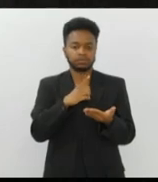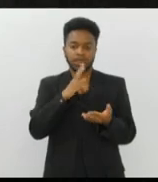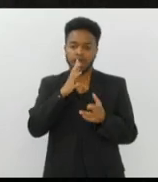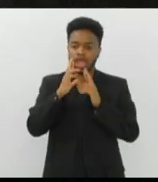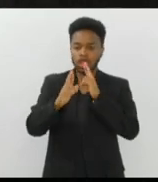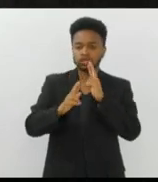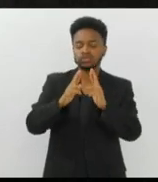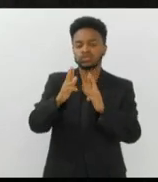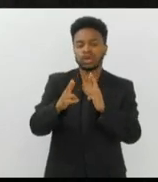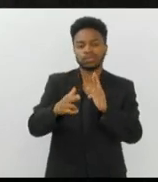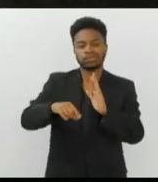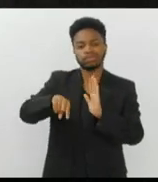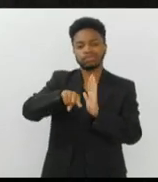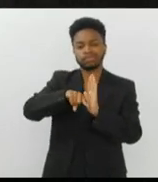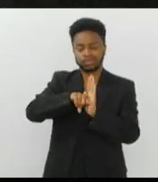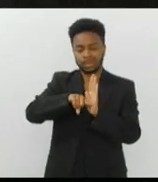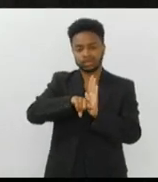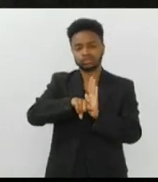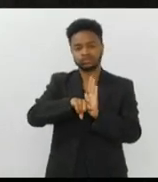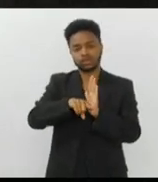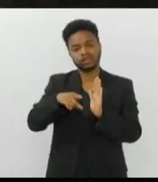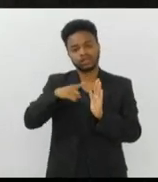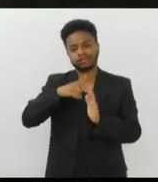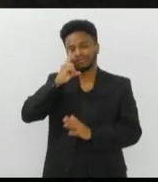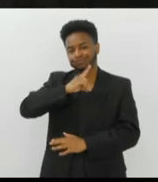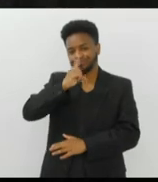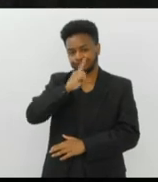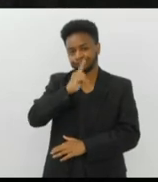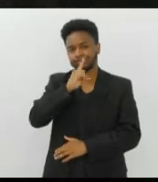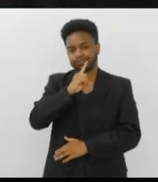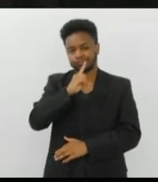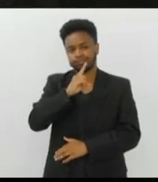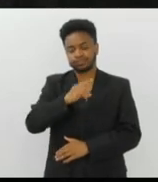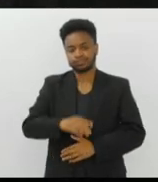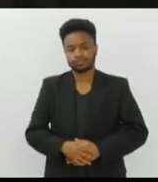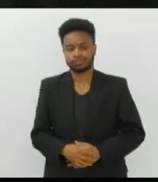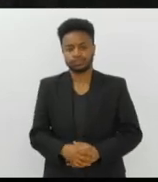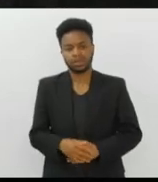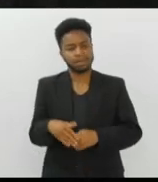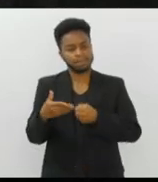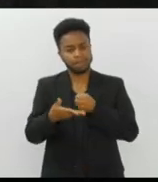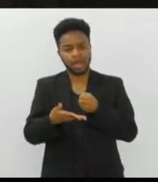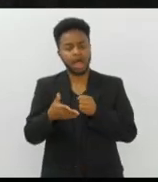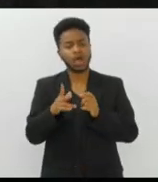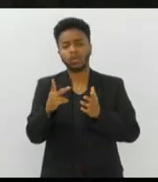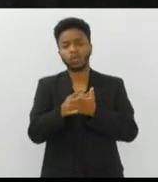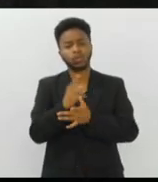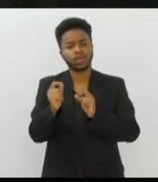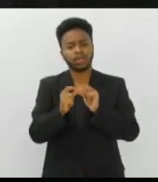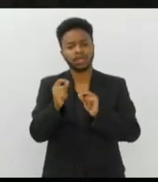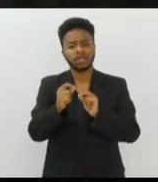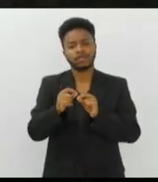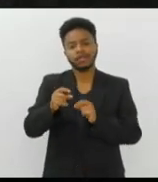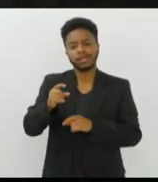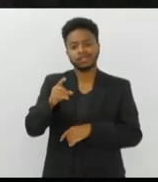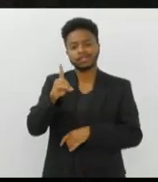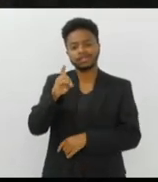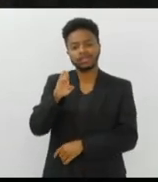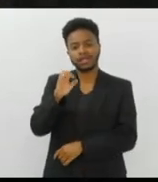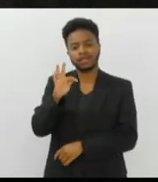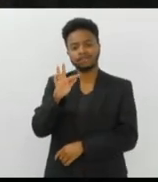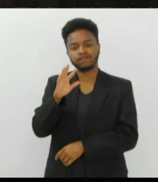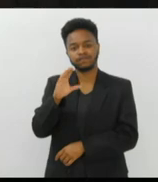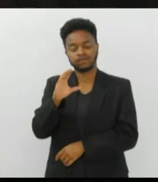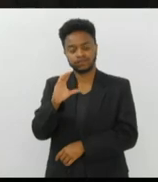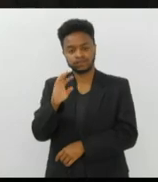resultado primário negativo, ou seja, volta a ter déficit primário. O que é o déficit primário?